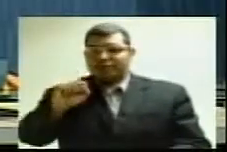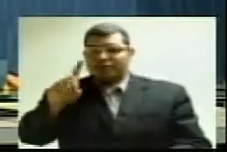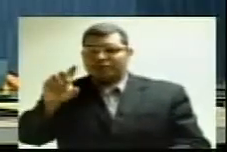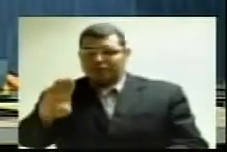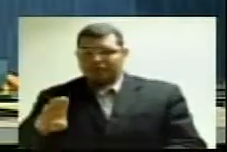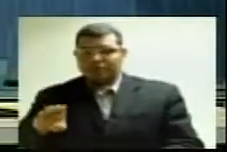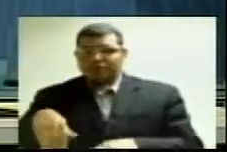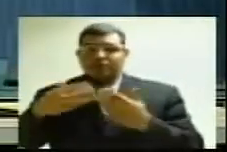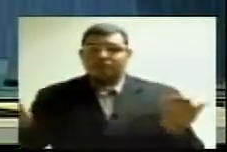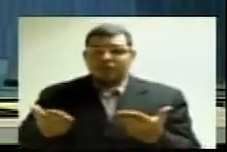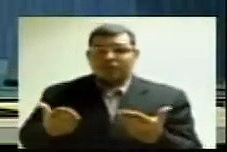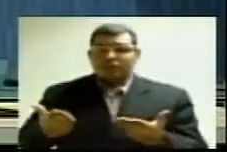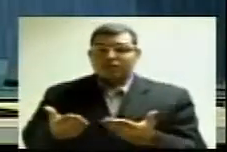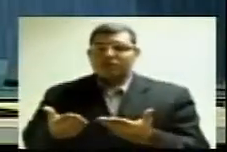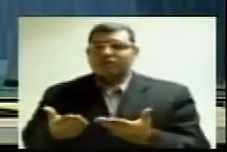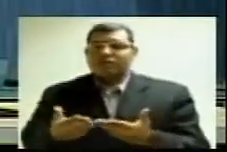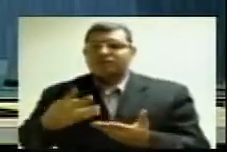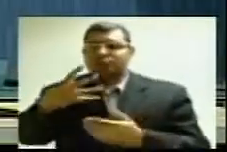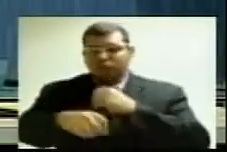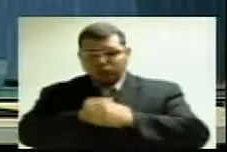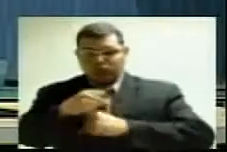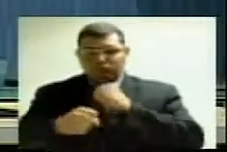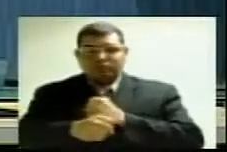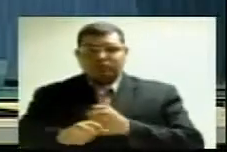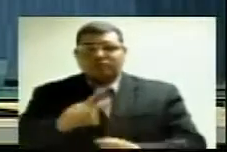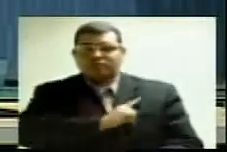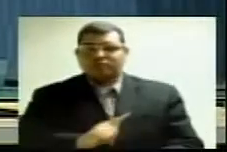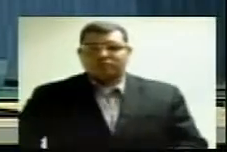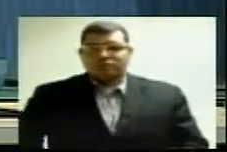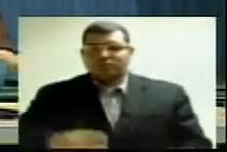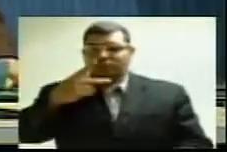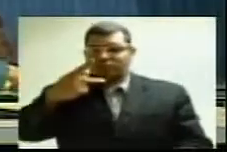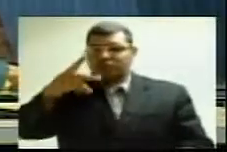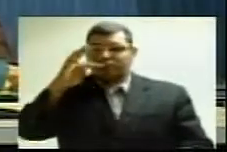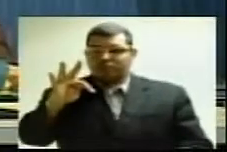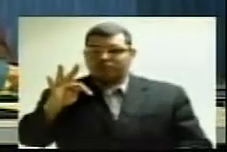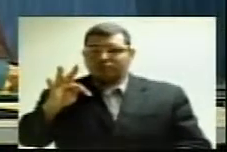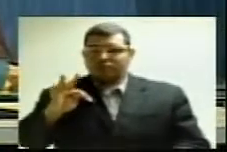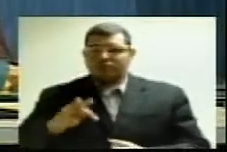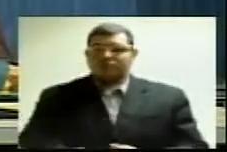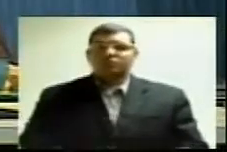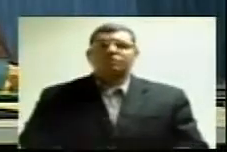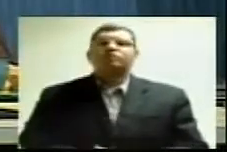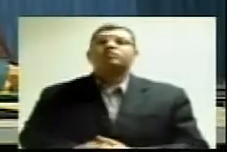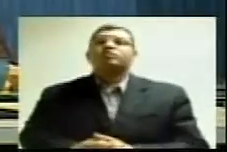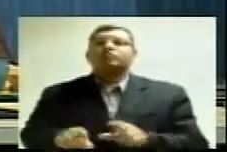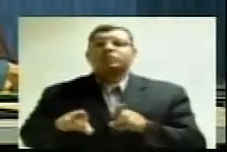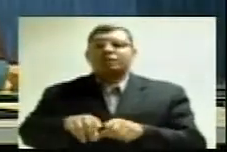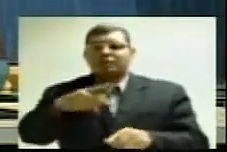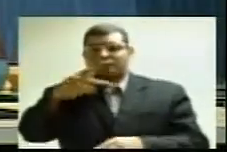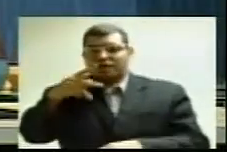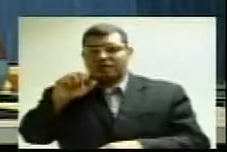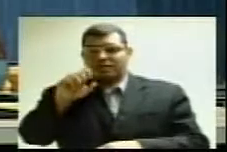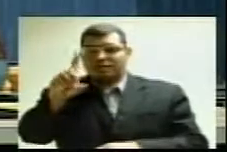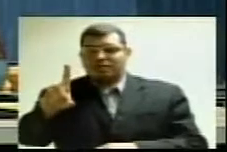oposição, e agora tomada há 4 anos do governo da presidente Dilma, com o PT no governo e o